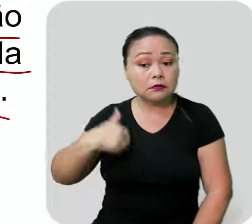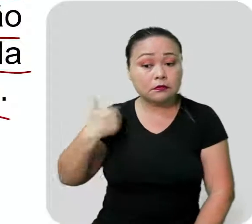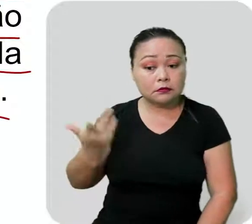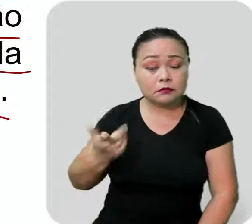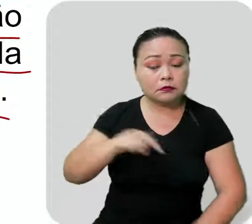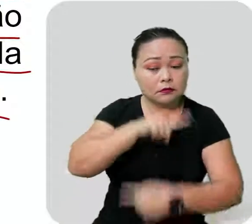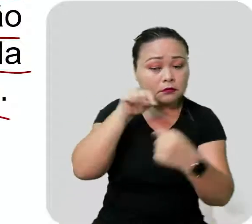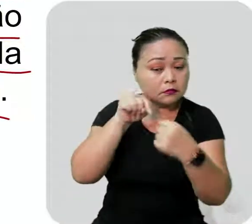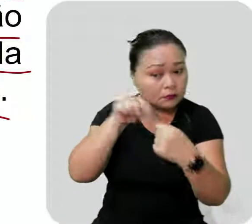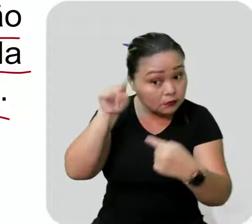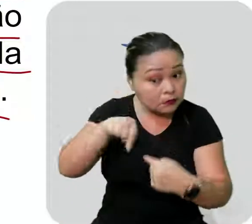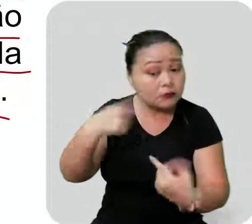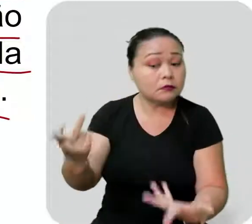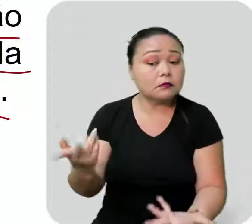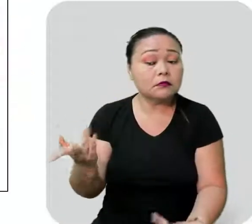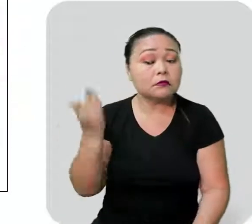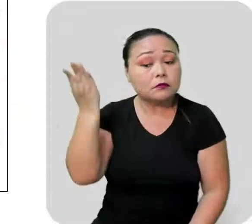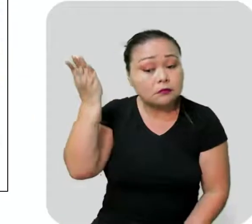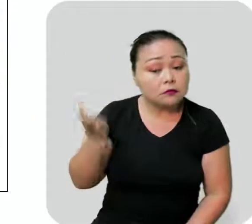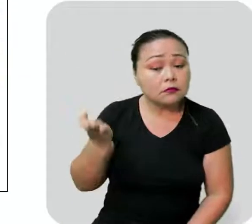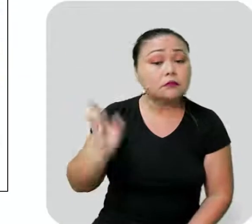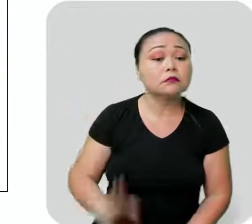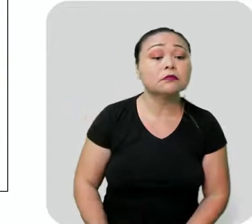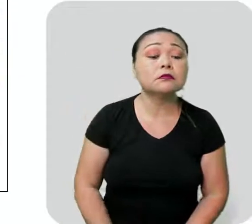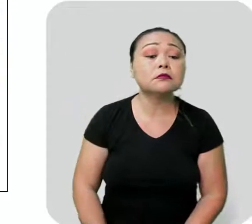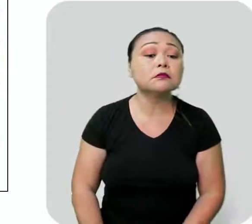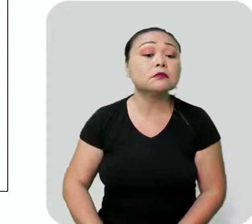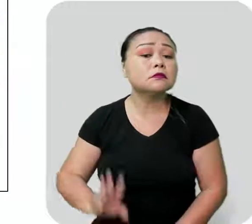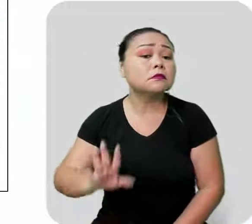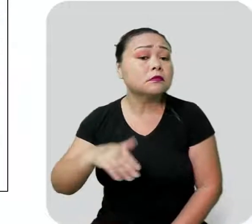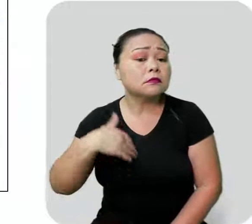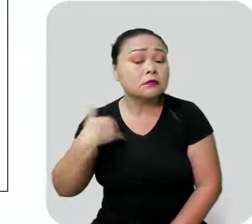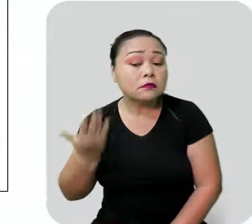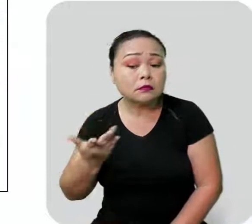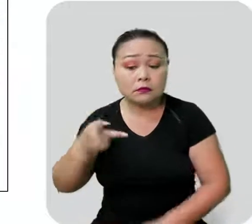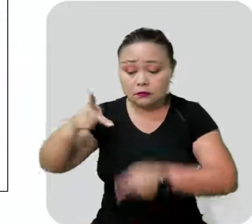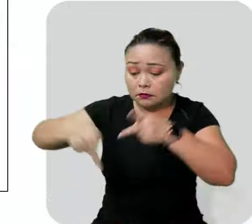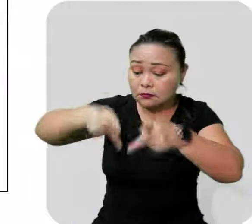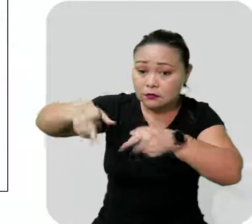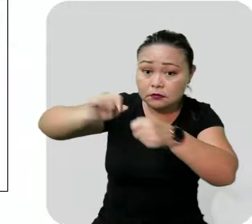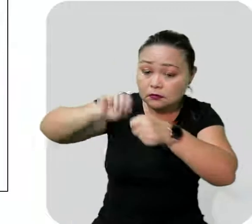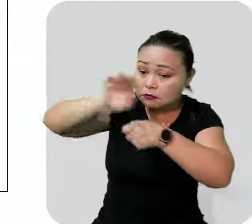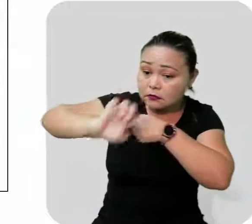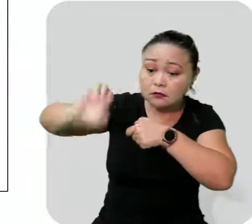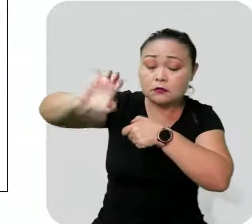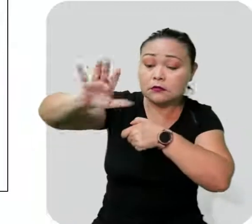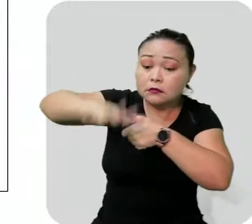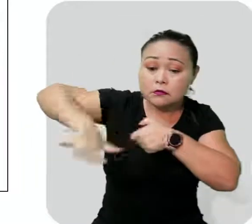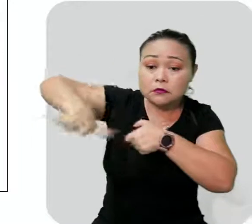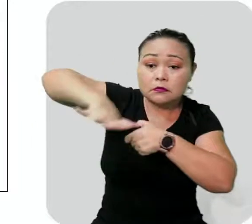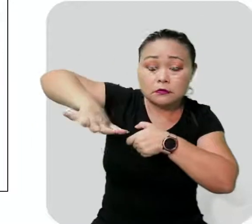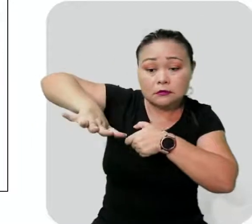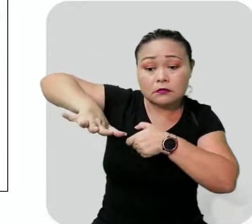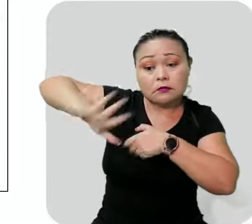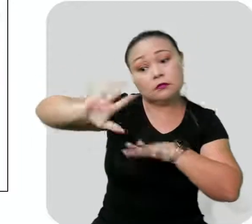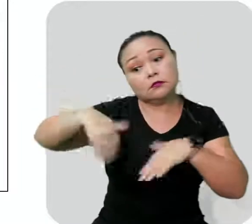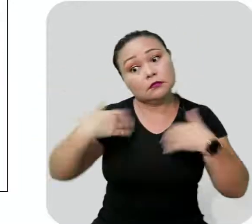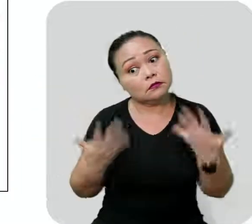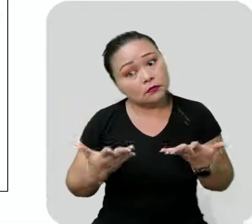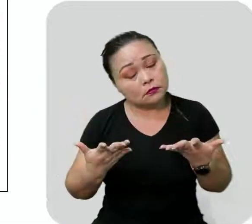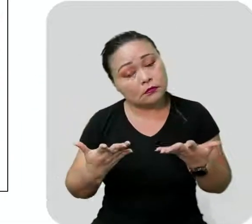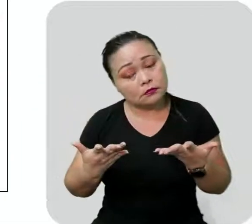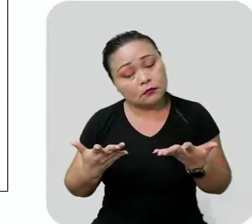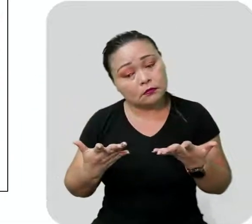a visão dos vencedores foi essa e considerando a civilização europeia bom